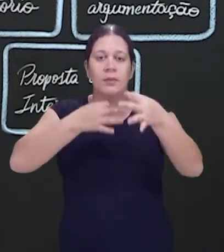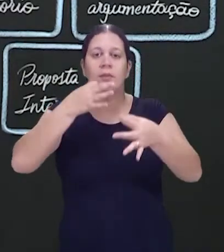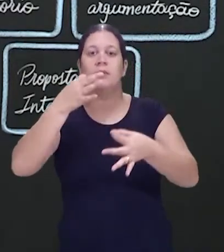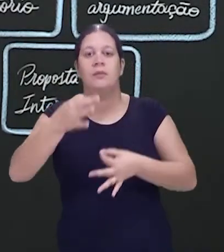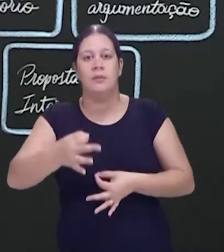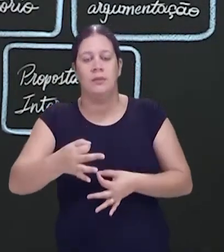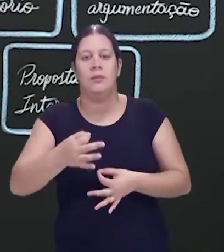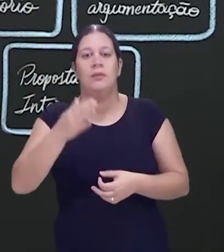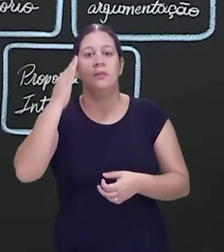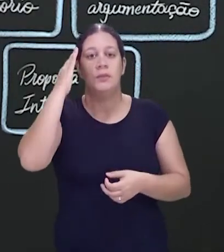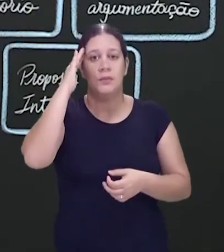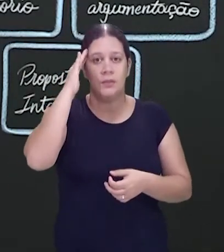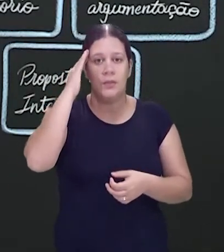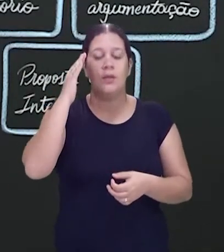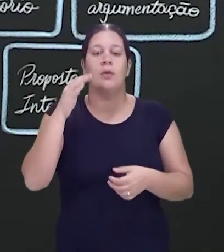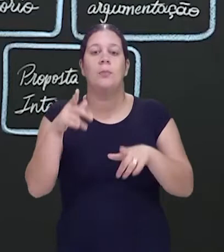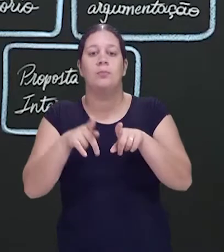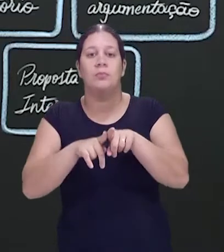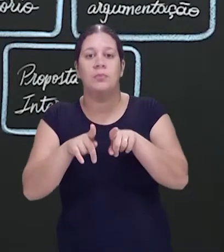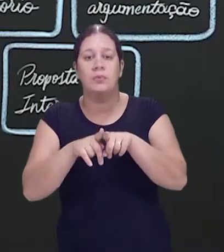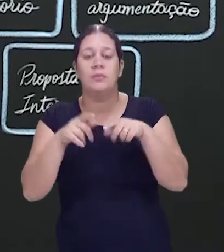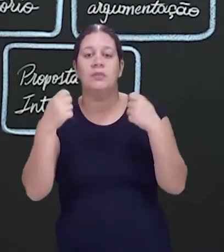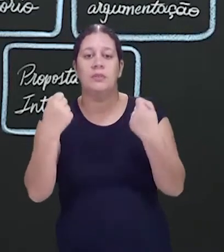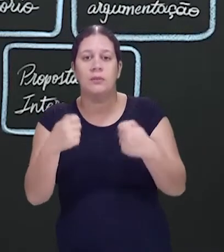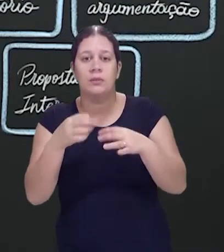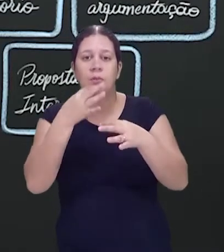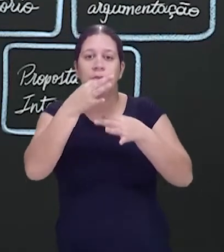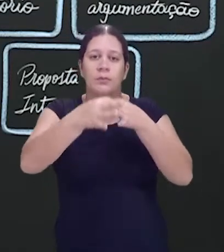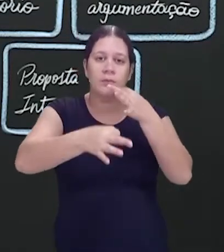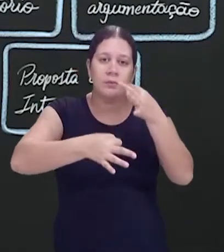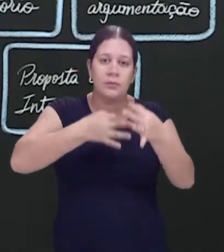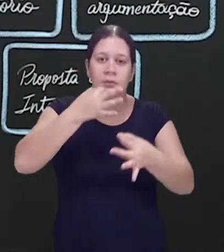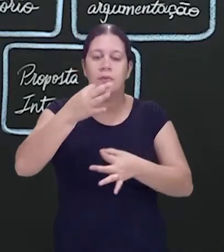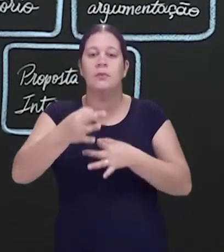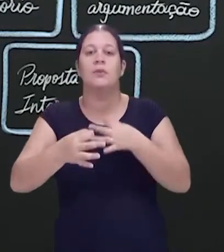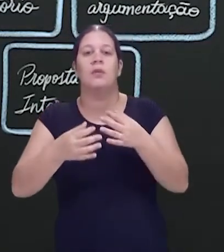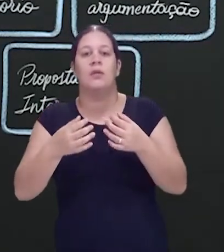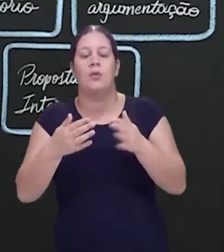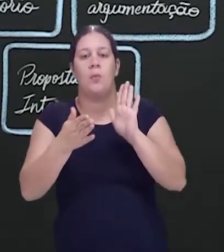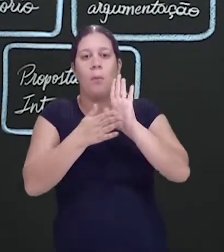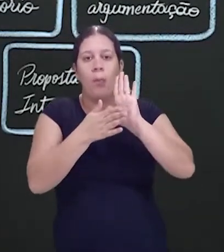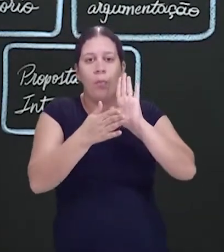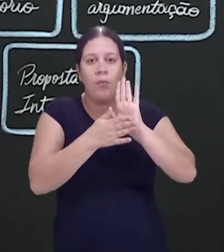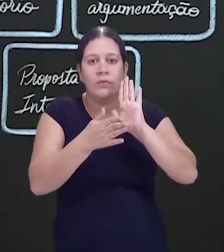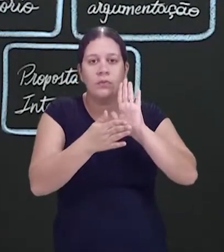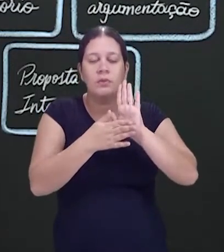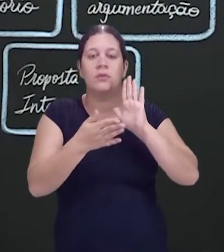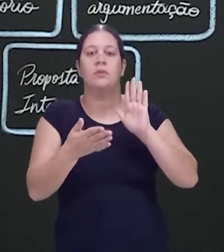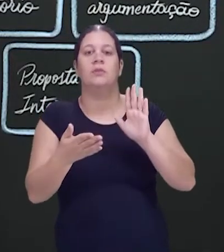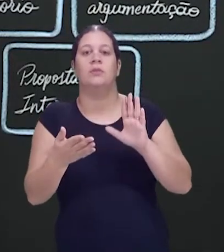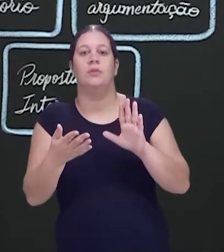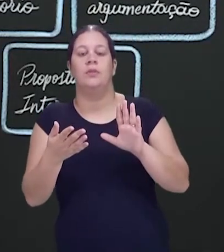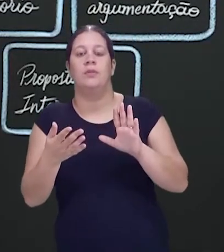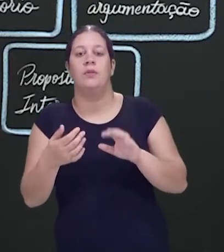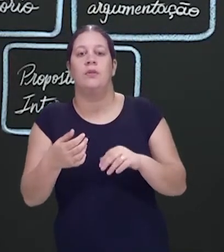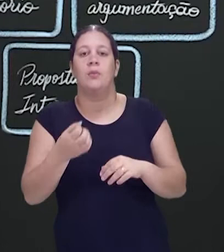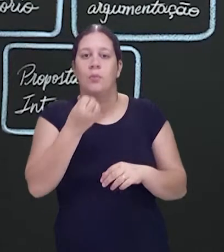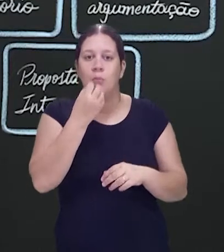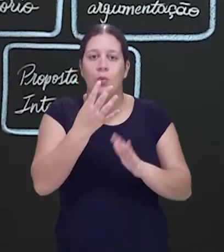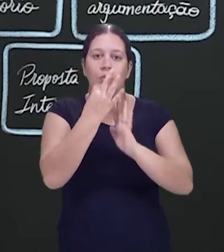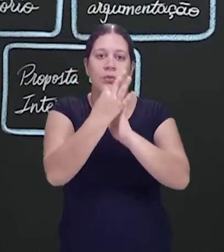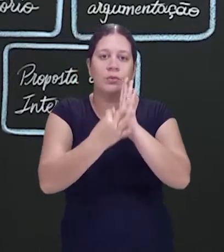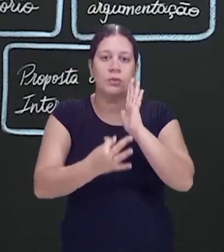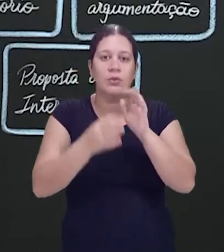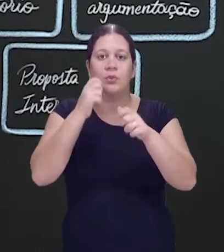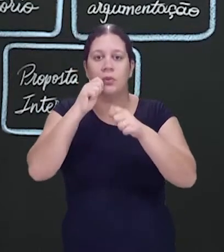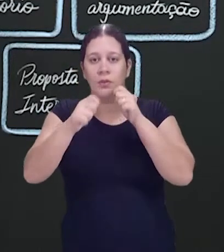precisa intervir, você precisa levantar sugestões de intervenção, propostas de intervenção. O bom texto